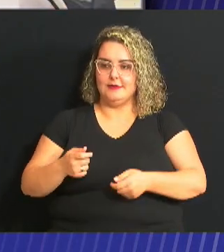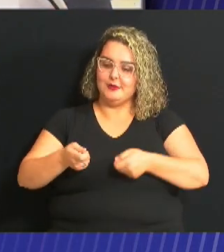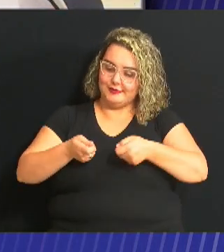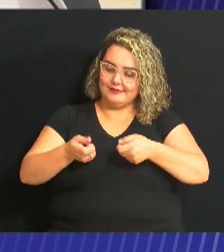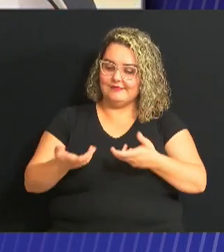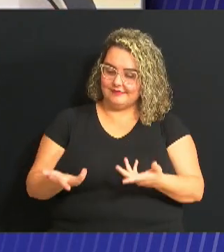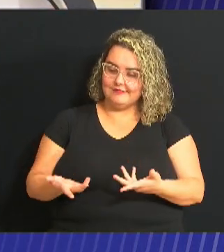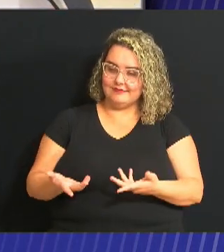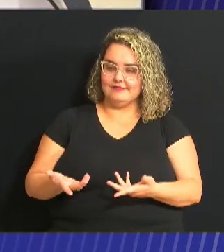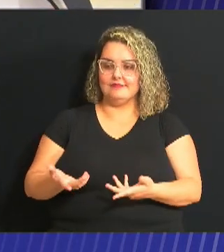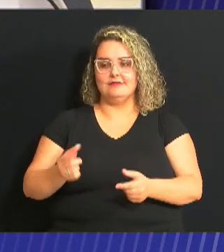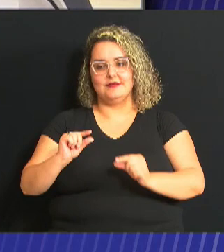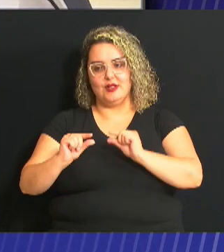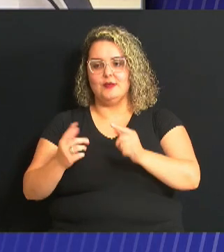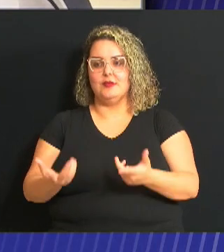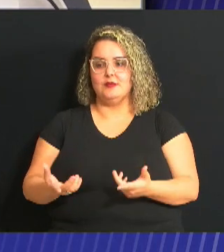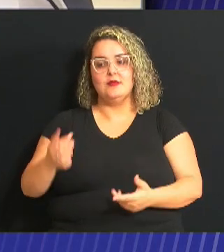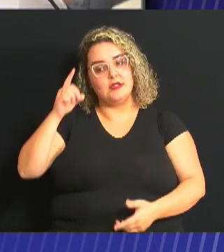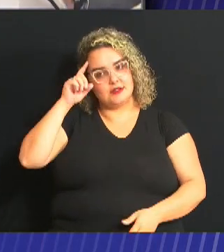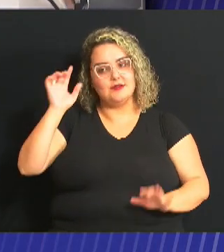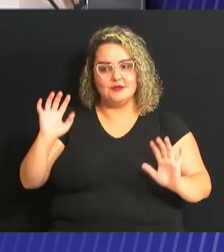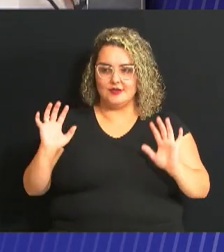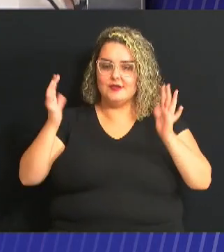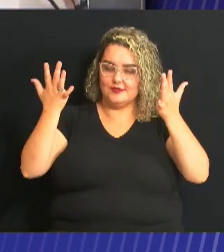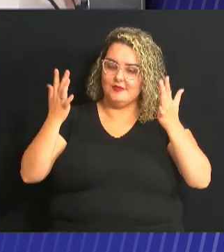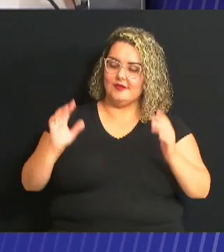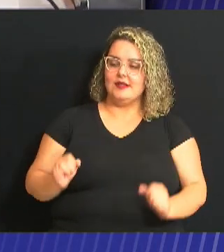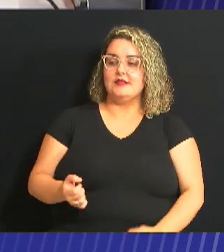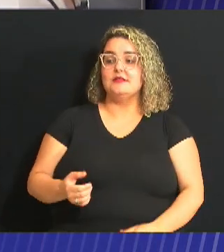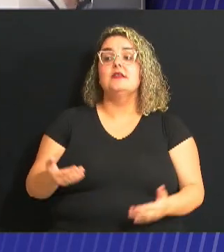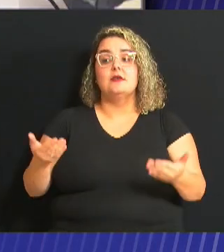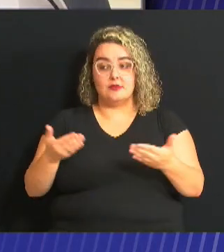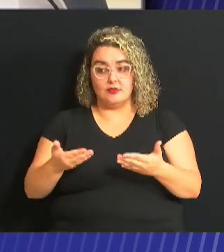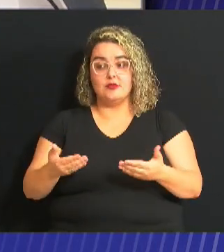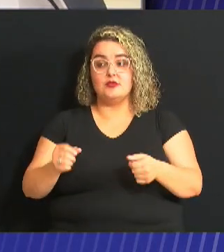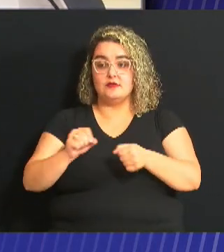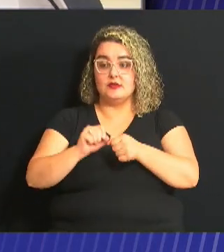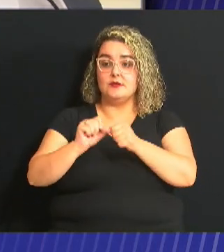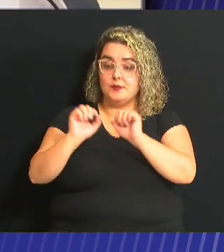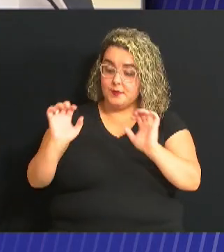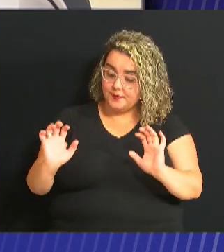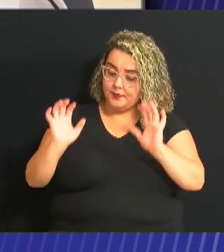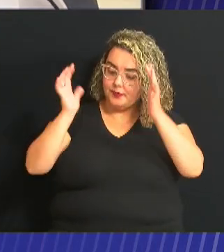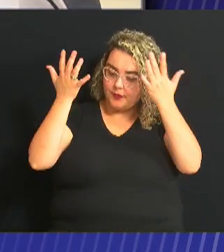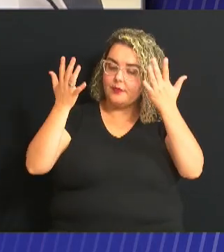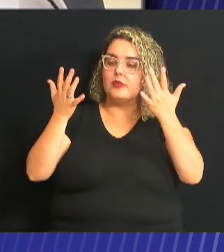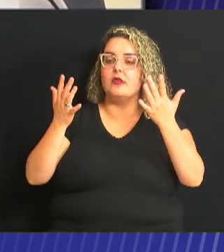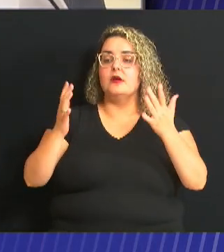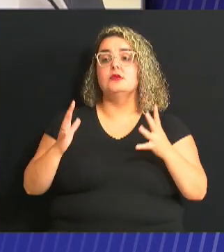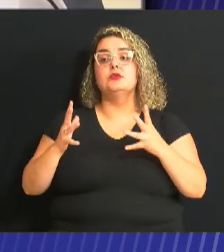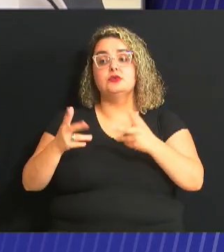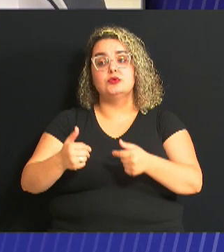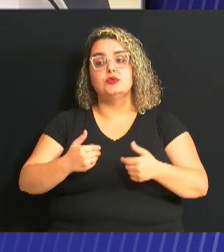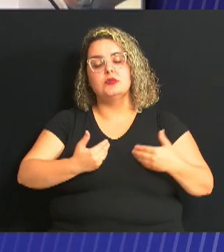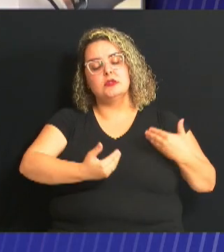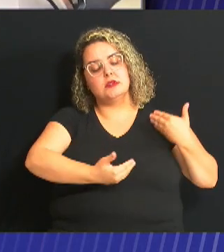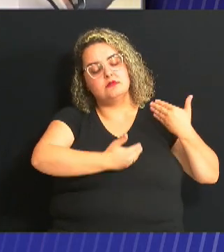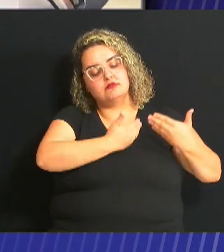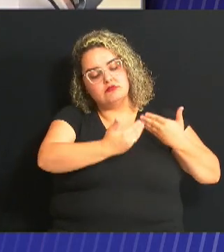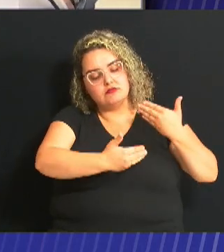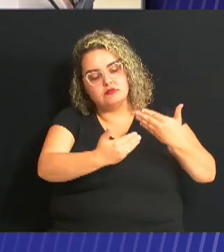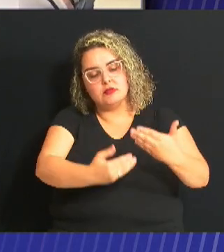né, mas é um dia de alegria, de festa, e é o que a gente está fazendo aqui, comemorando, né, toda a sua trajetória dentro